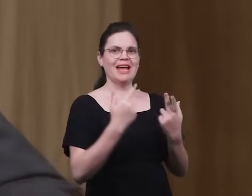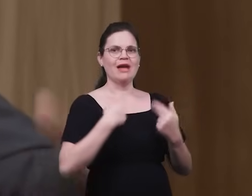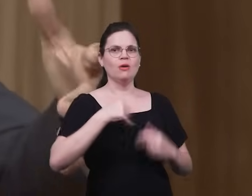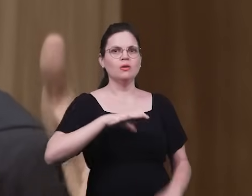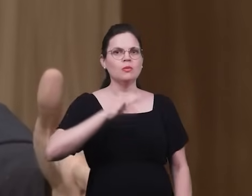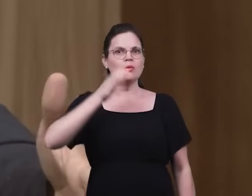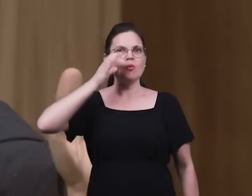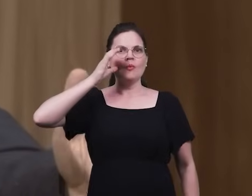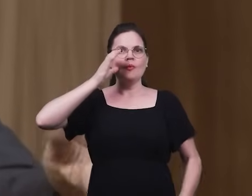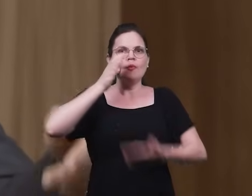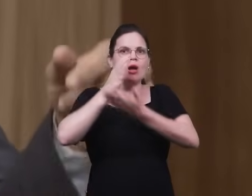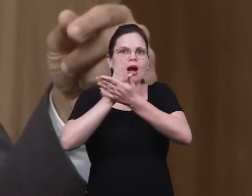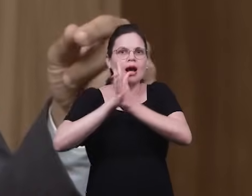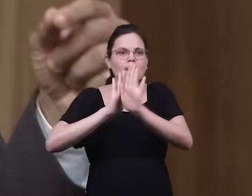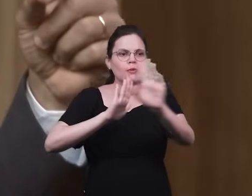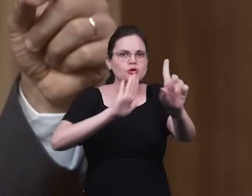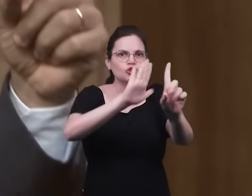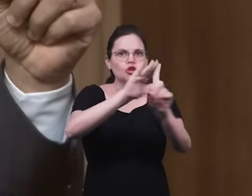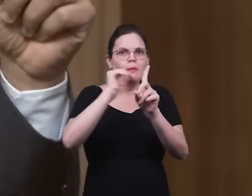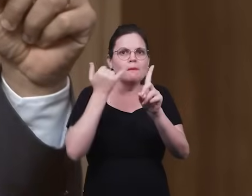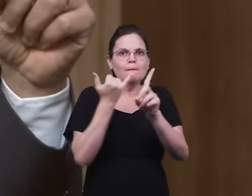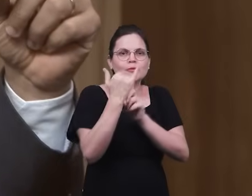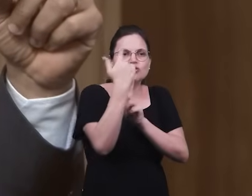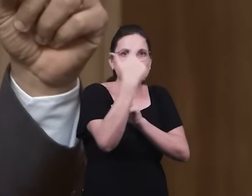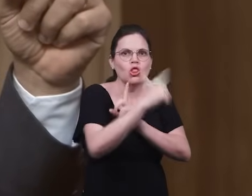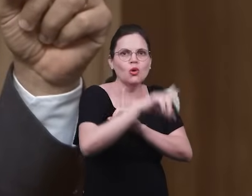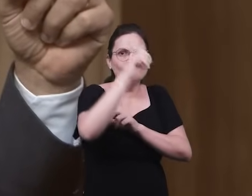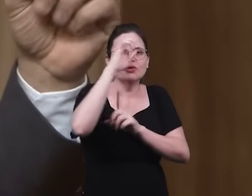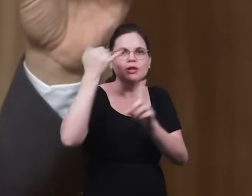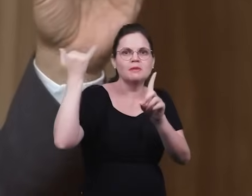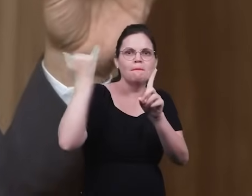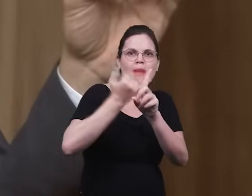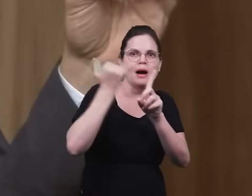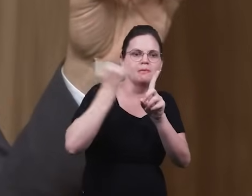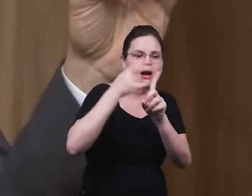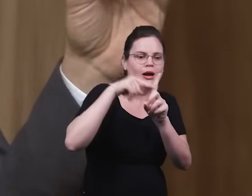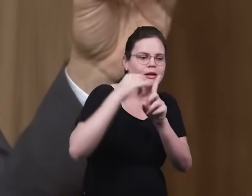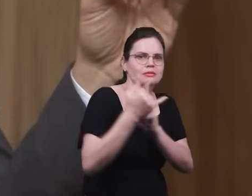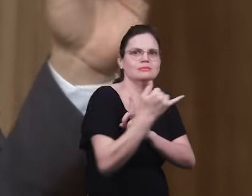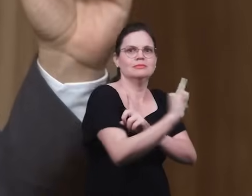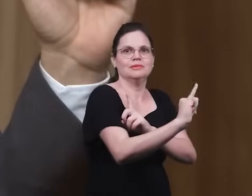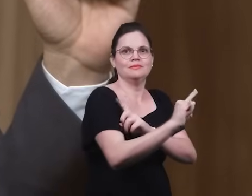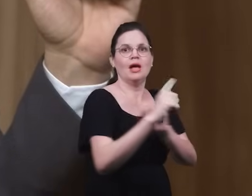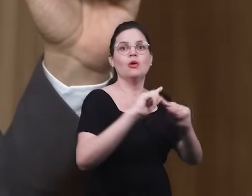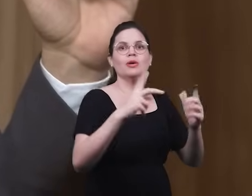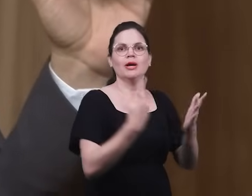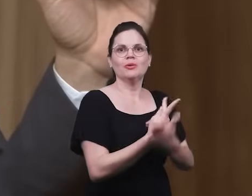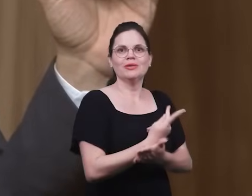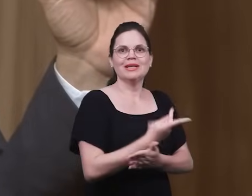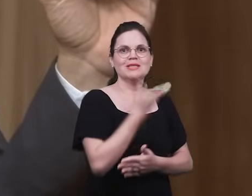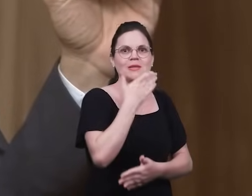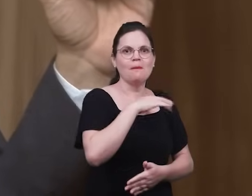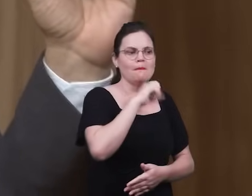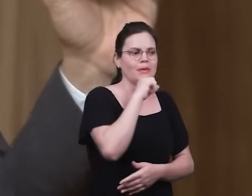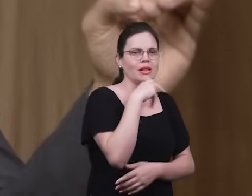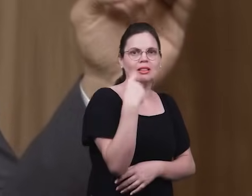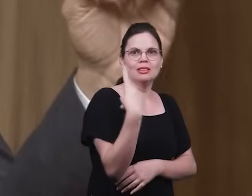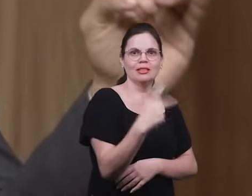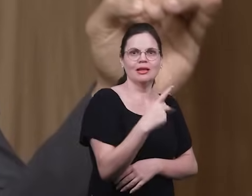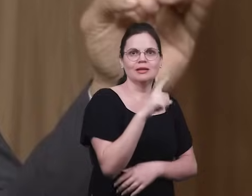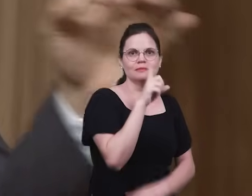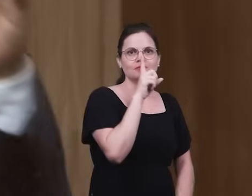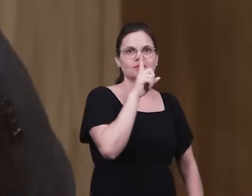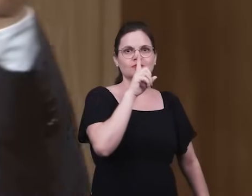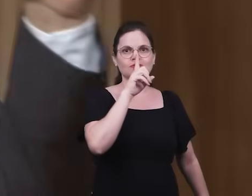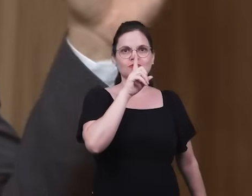vinda de Cristo preparar o caminho do Senhor e o que que o senhor faz ali o pai de João ficou mudo Zacarias até que o